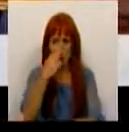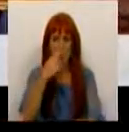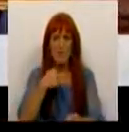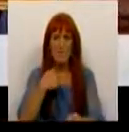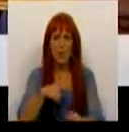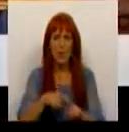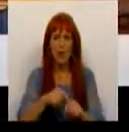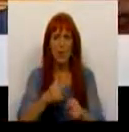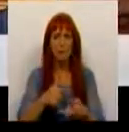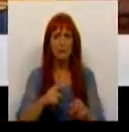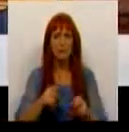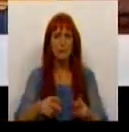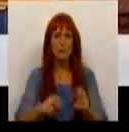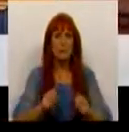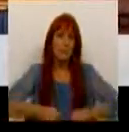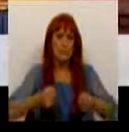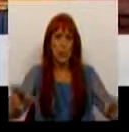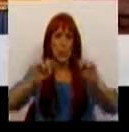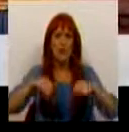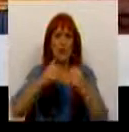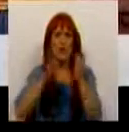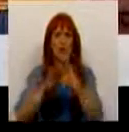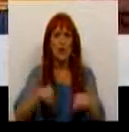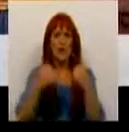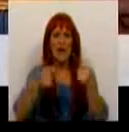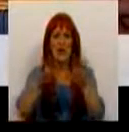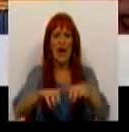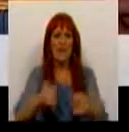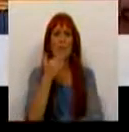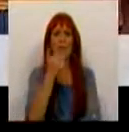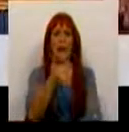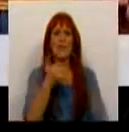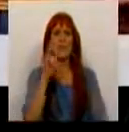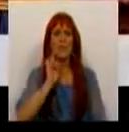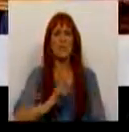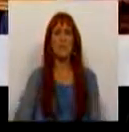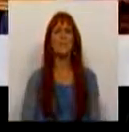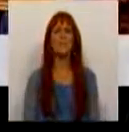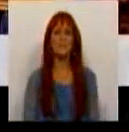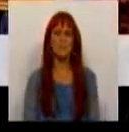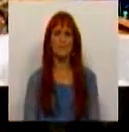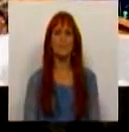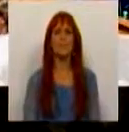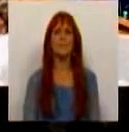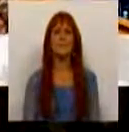que vai ser viabilizado por todos os partidos nesta Câmara. Muito obrigada, Sra. Presidente.